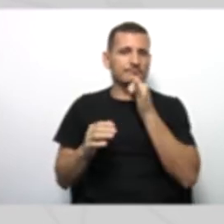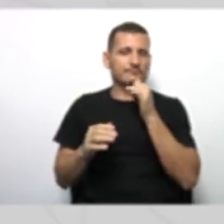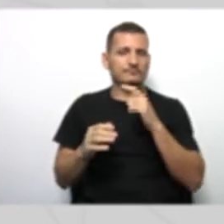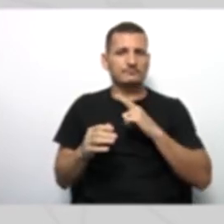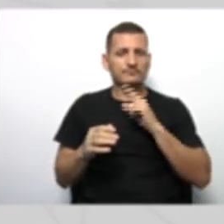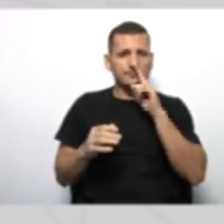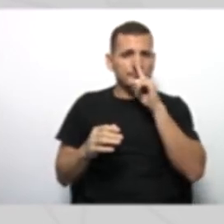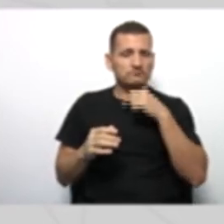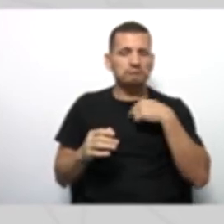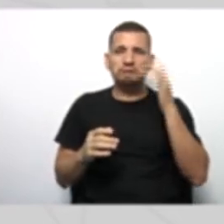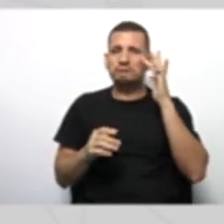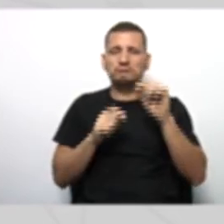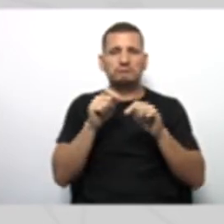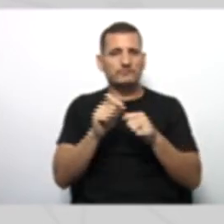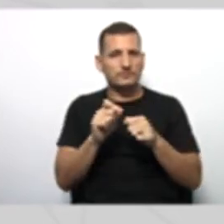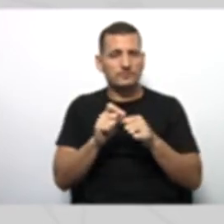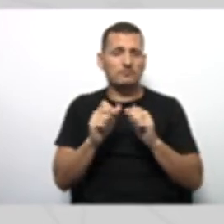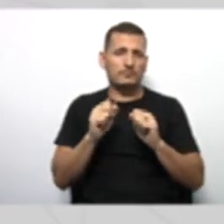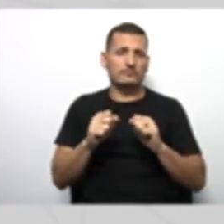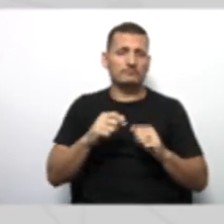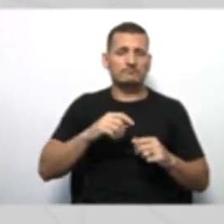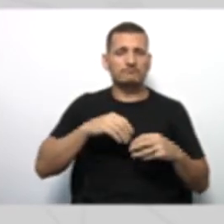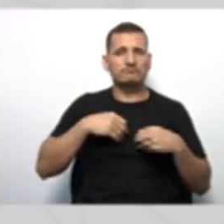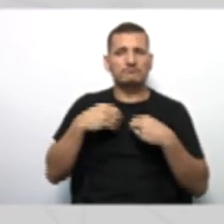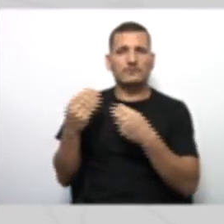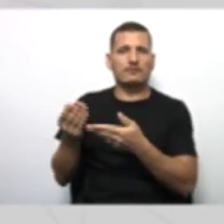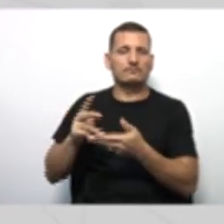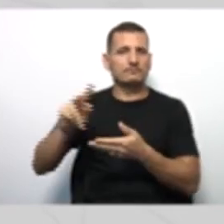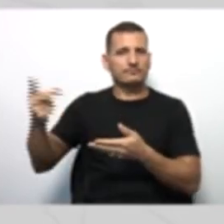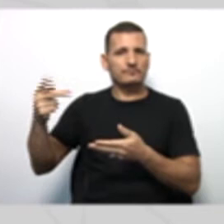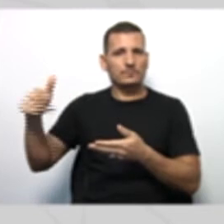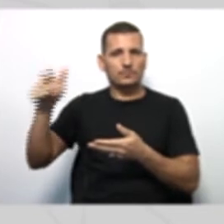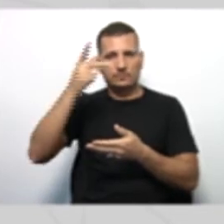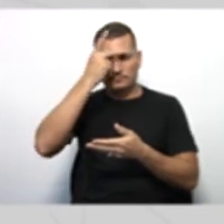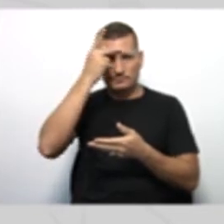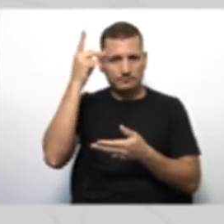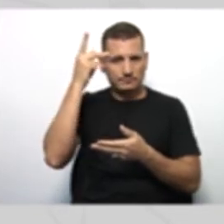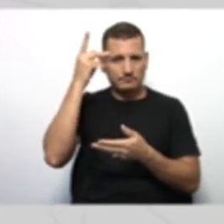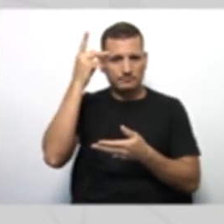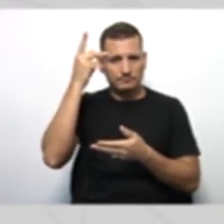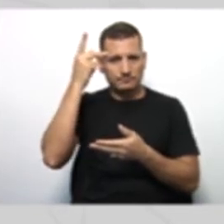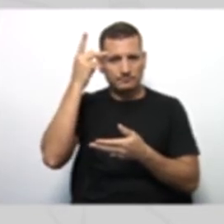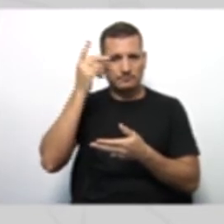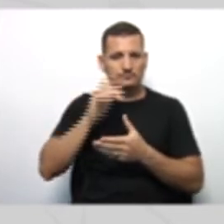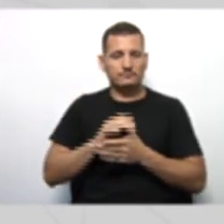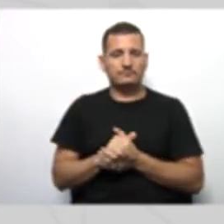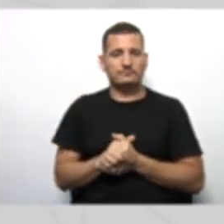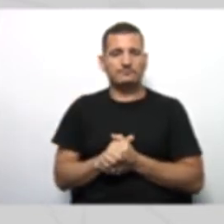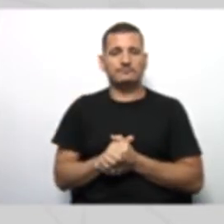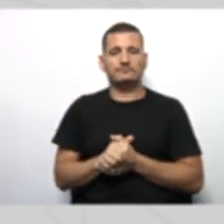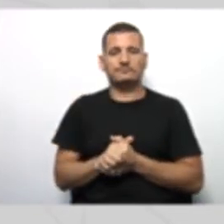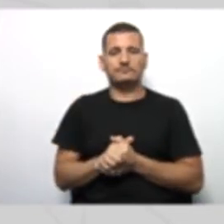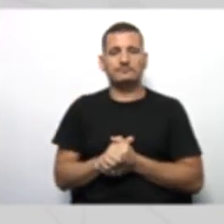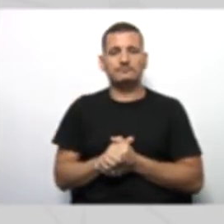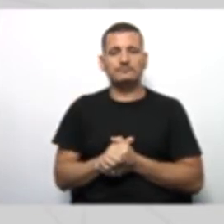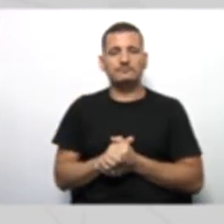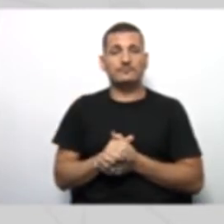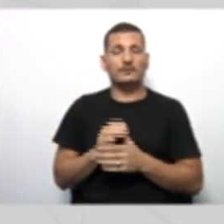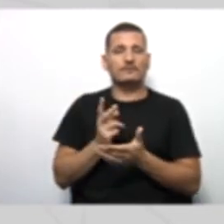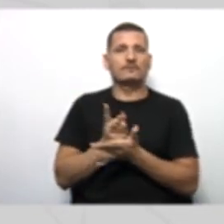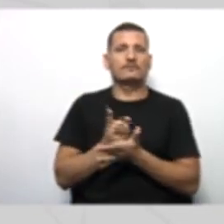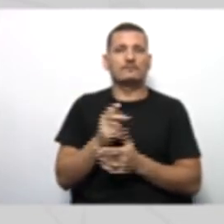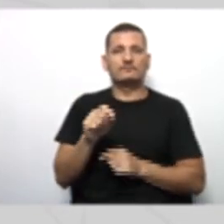máximo a probabilidade que esse risco possa estar acontecendo dentro do meu projeto. Eu simplesmente posso aceitar, aí entra a questão